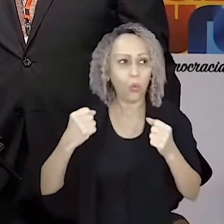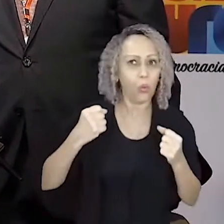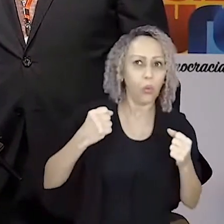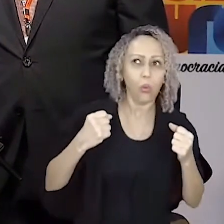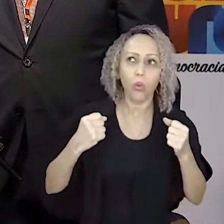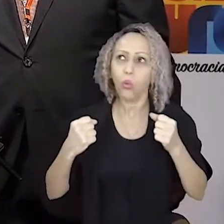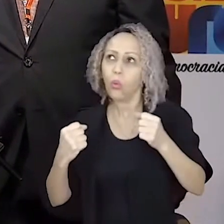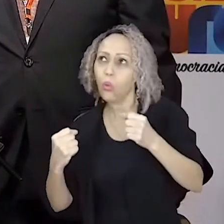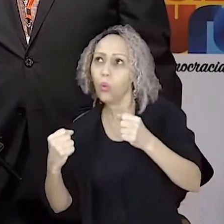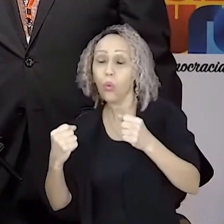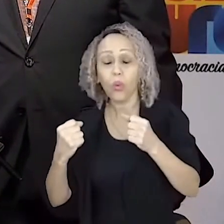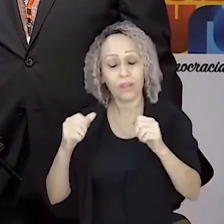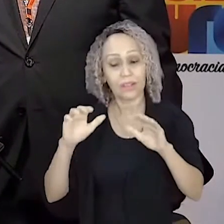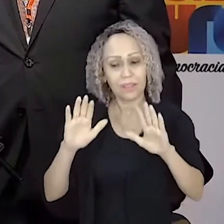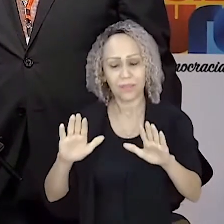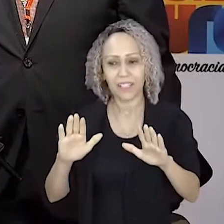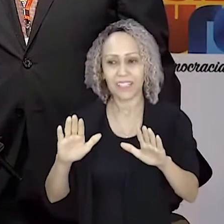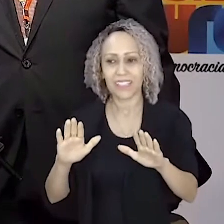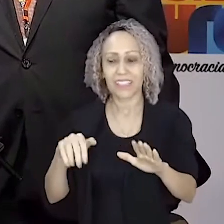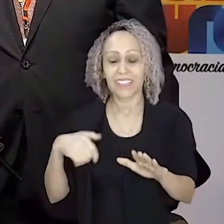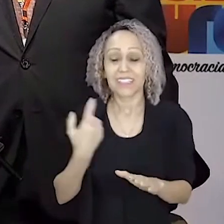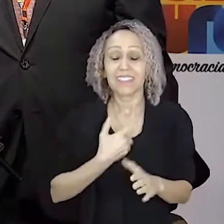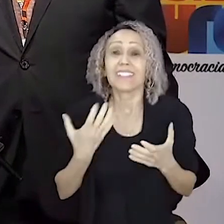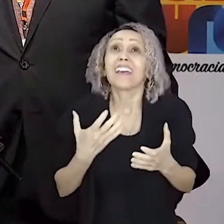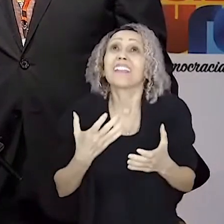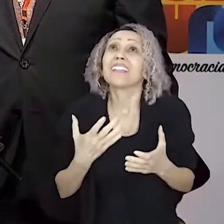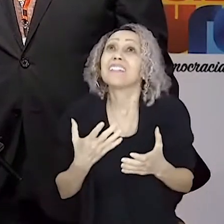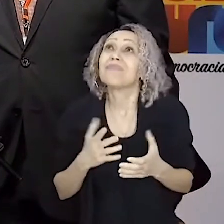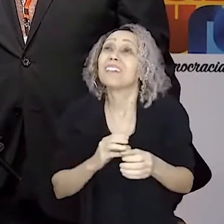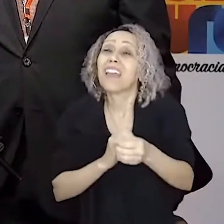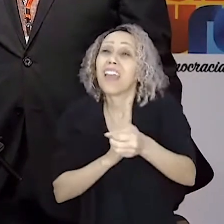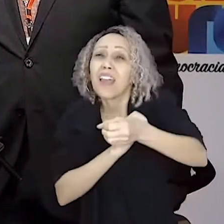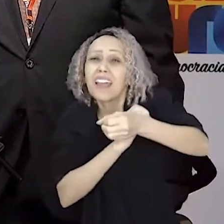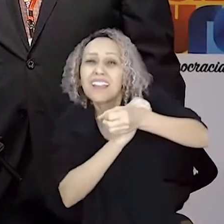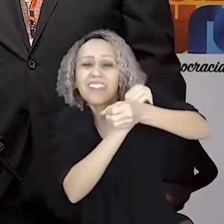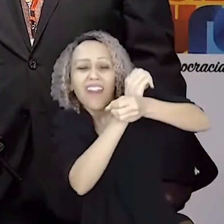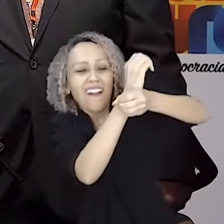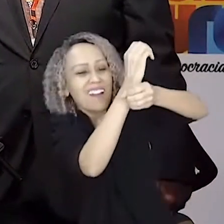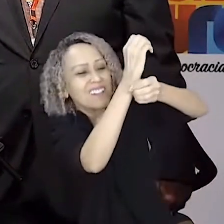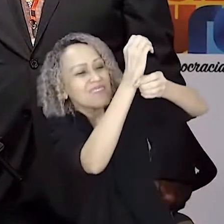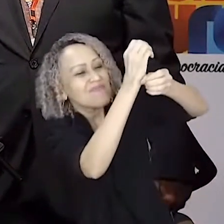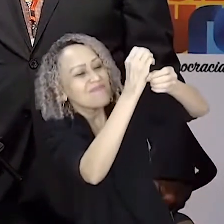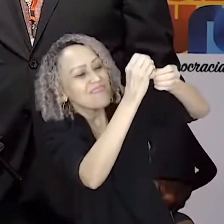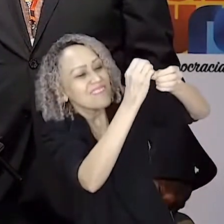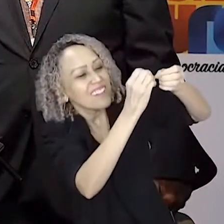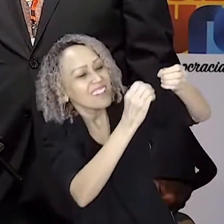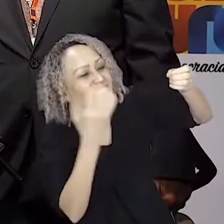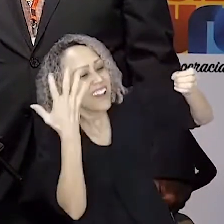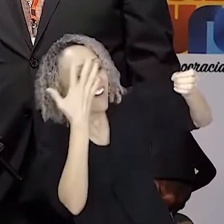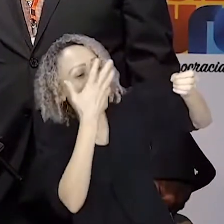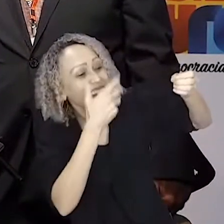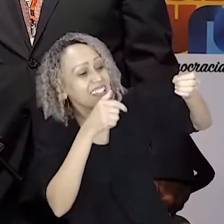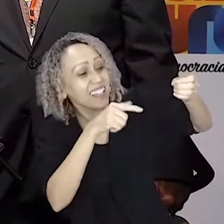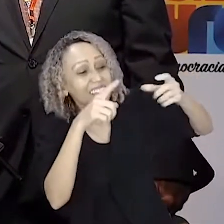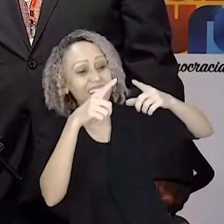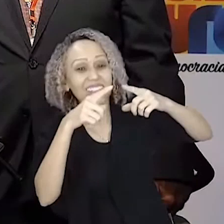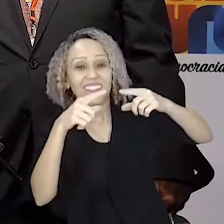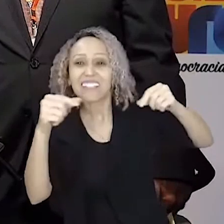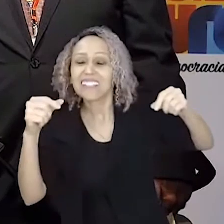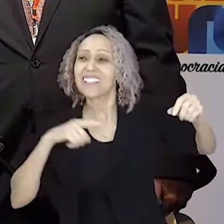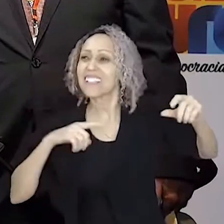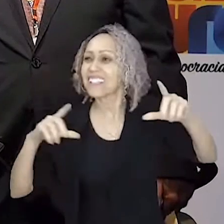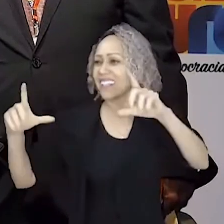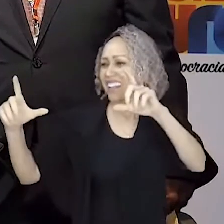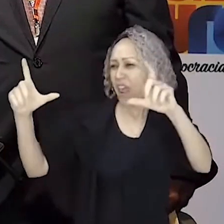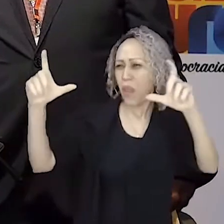porque a gente quer contar com esse belo pôr do sol de Brasília aqui, para a gente ter umas lindas imagens. Vamos fazer uma transmissão